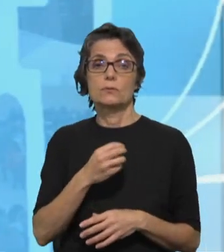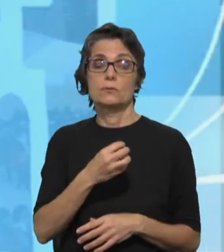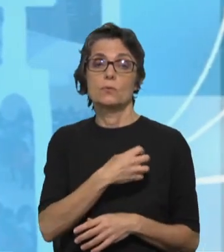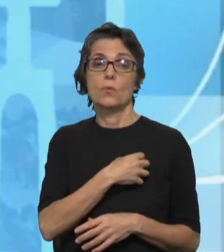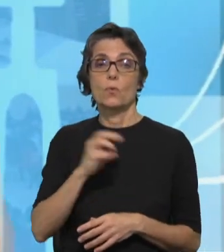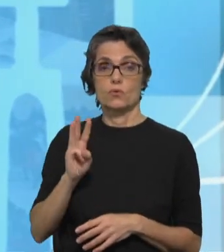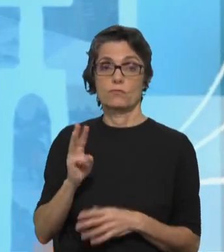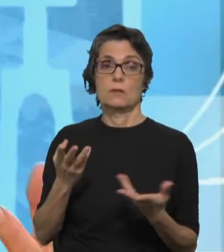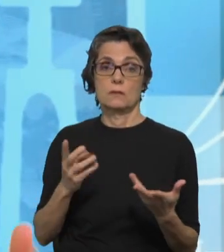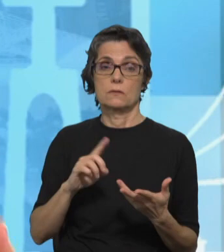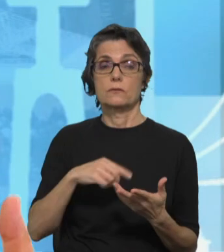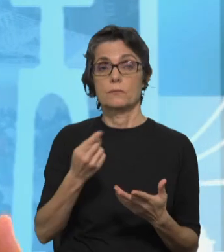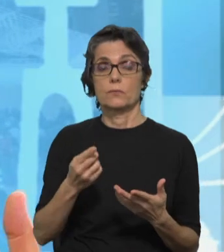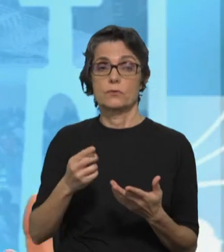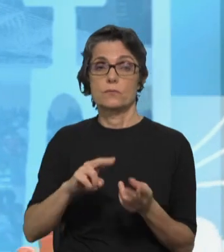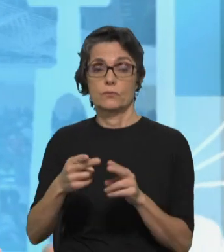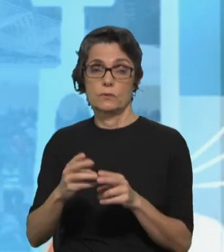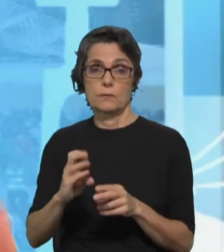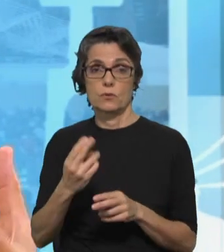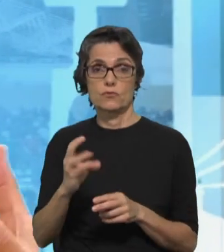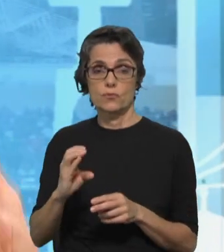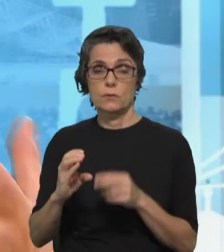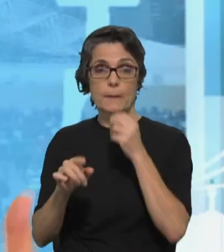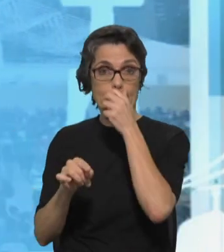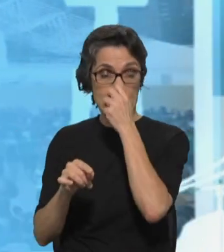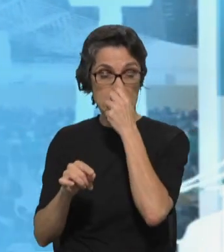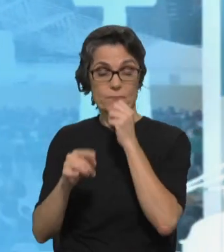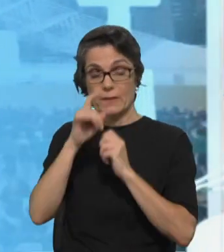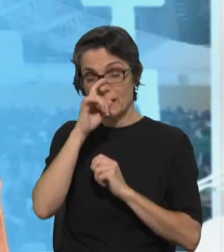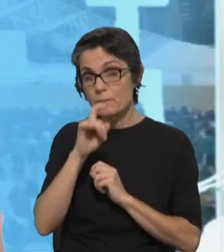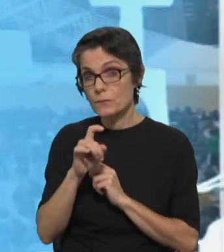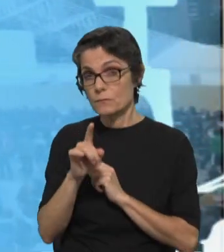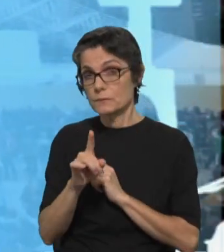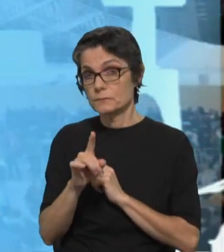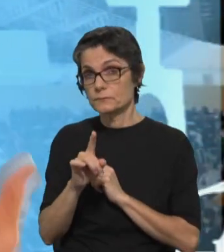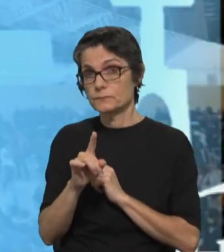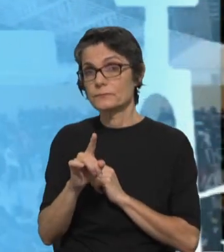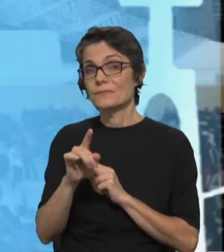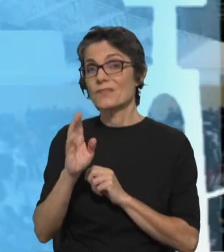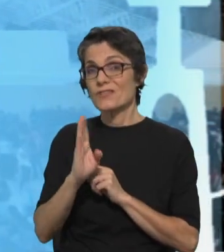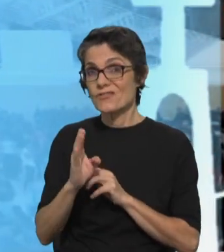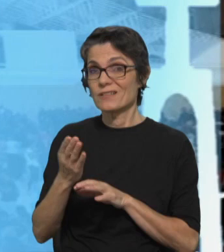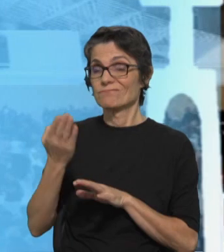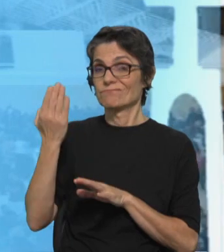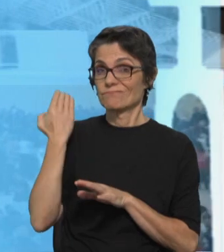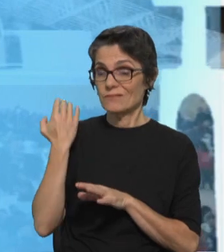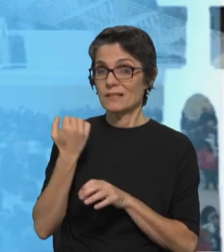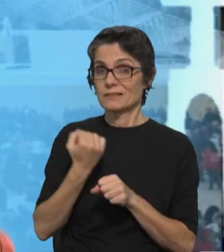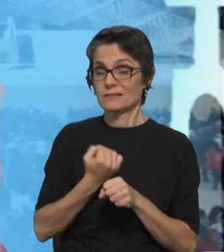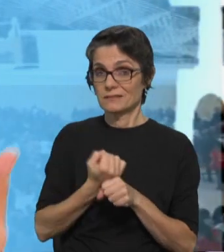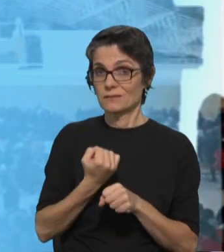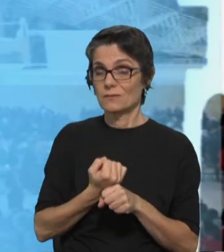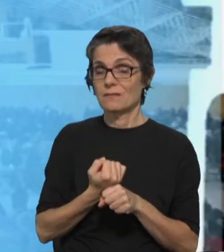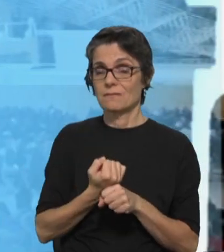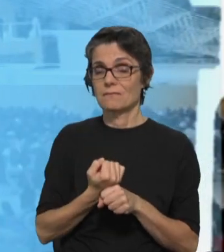para a JUC e foi nos escoteiros, com a noção de serviço e